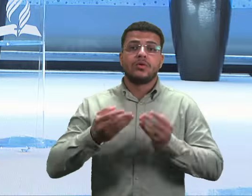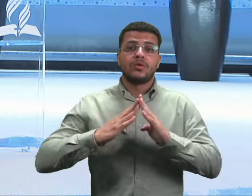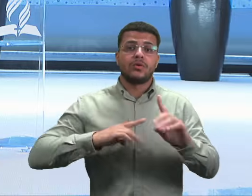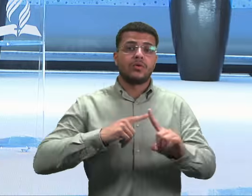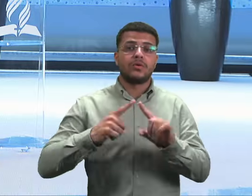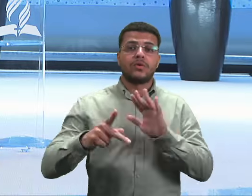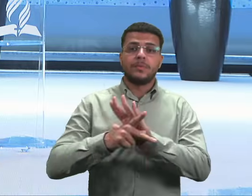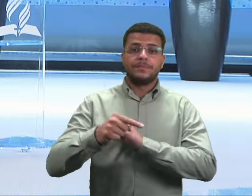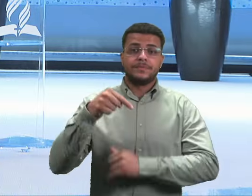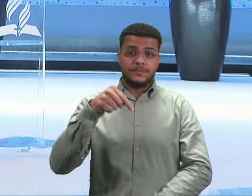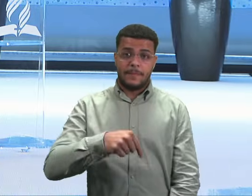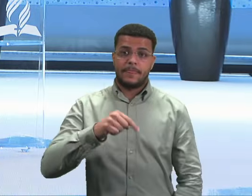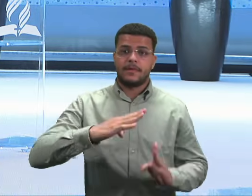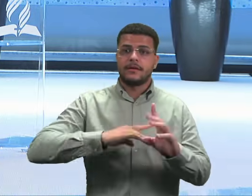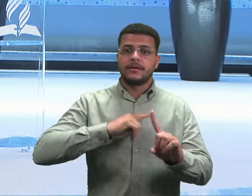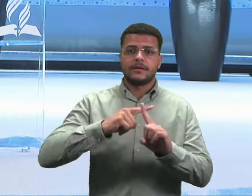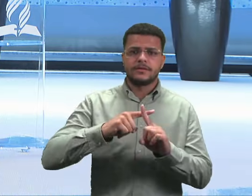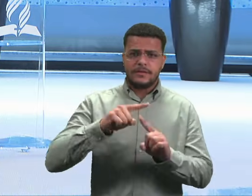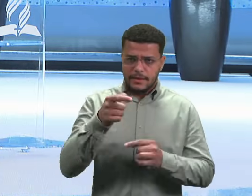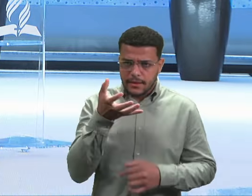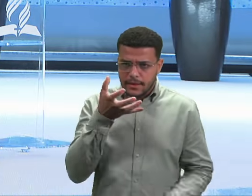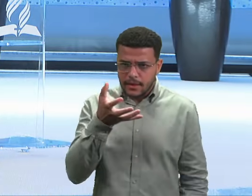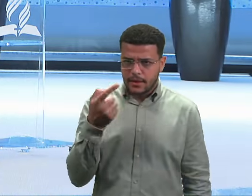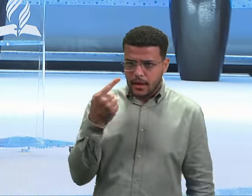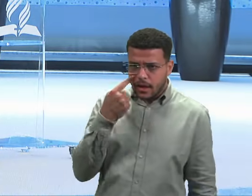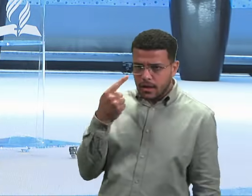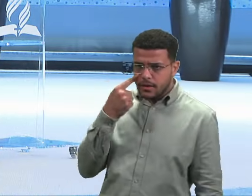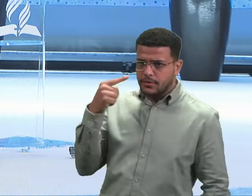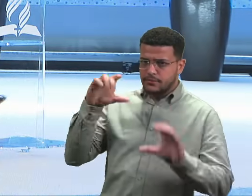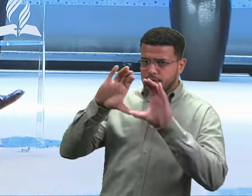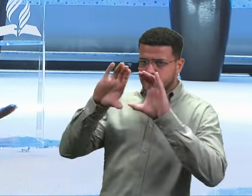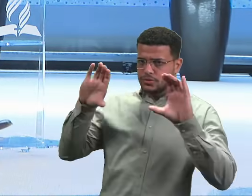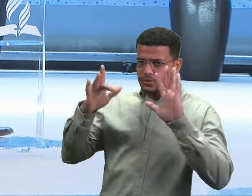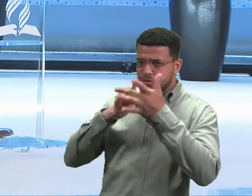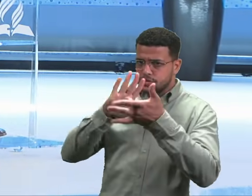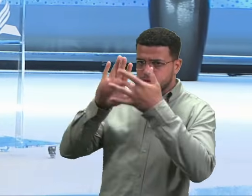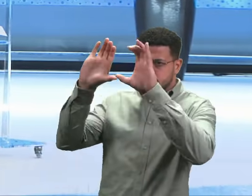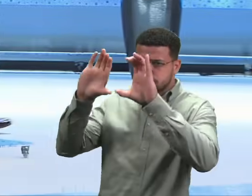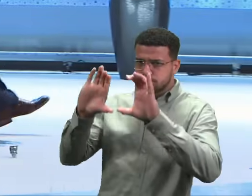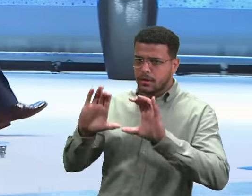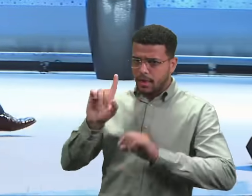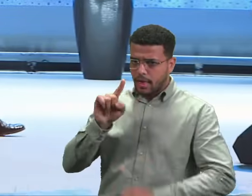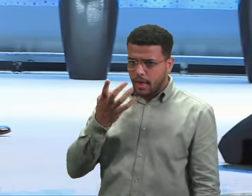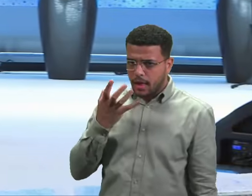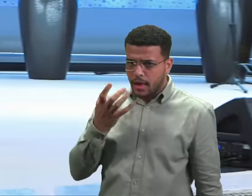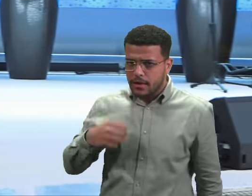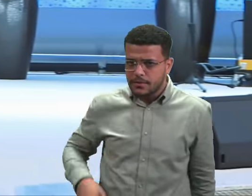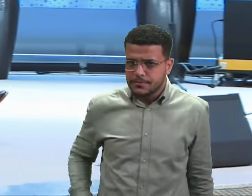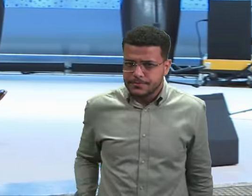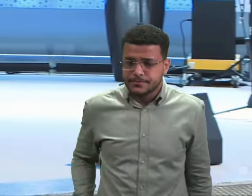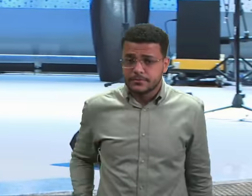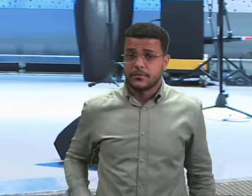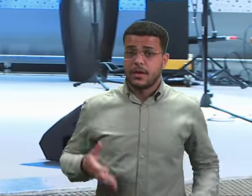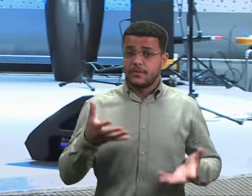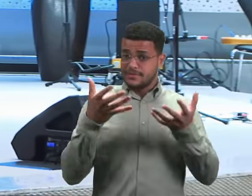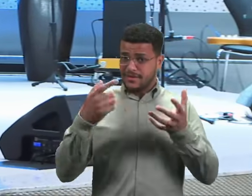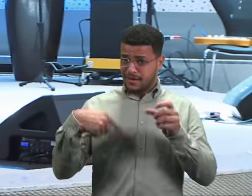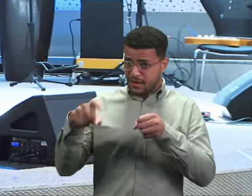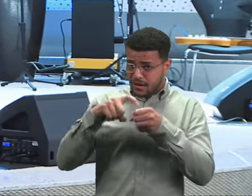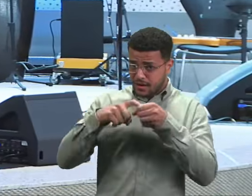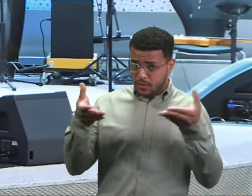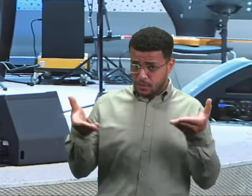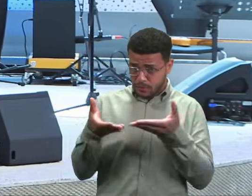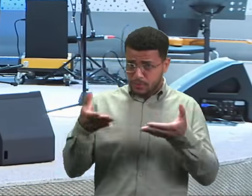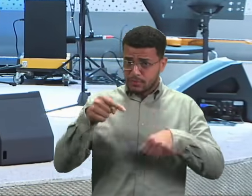de Deus? Você quer ver Jesus voltar, não quer? Eu também quero ver Jesus voltar. Você quer que Jesus volte nos